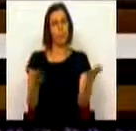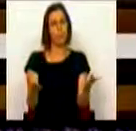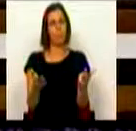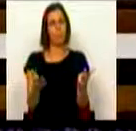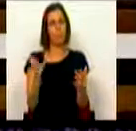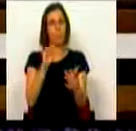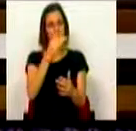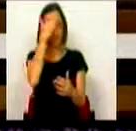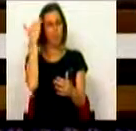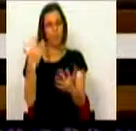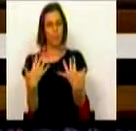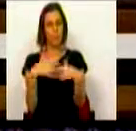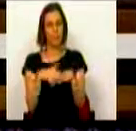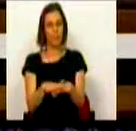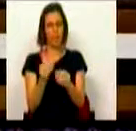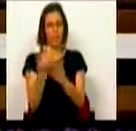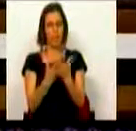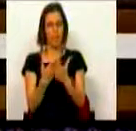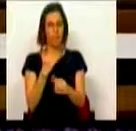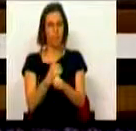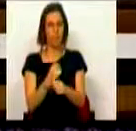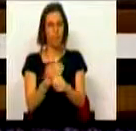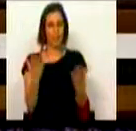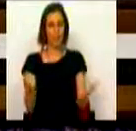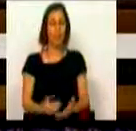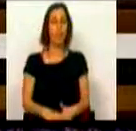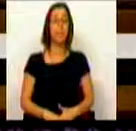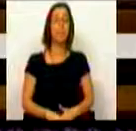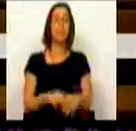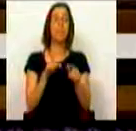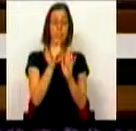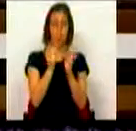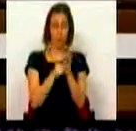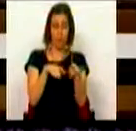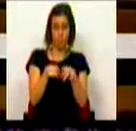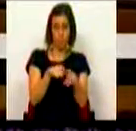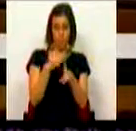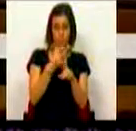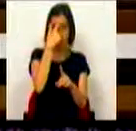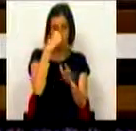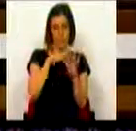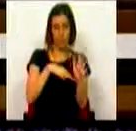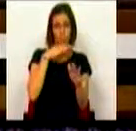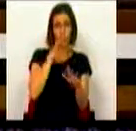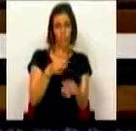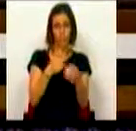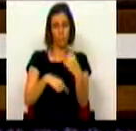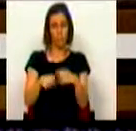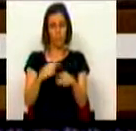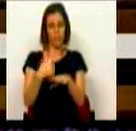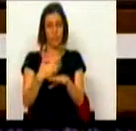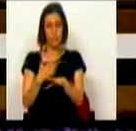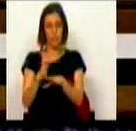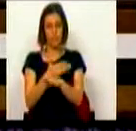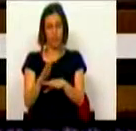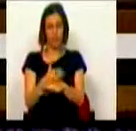maior dificuldade de integração no mercado de trabalho. Assim, a agenda política de combate à precariedade e à redução da